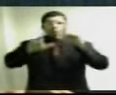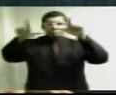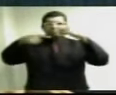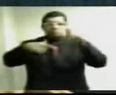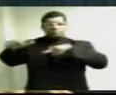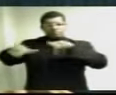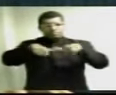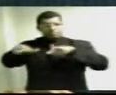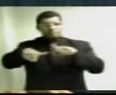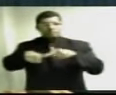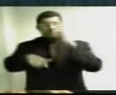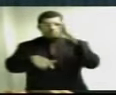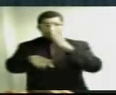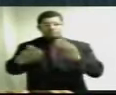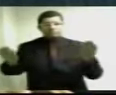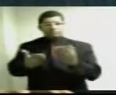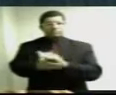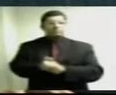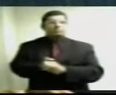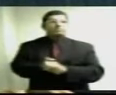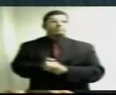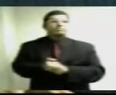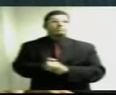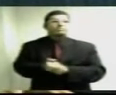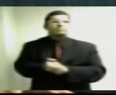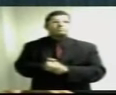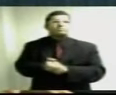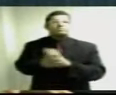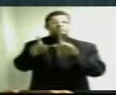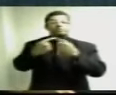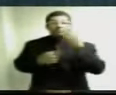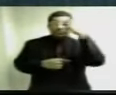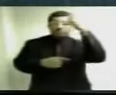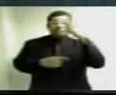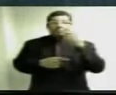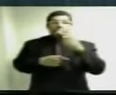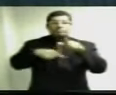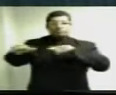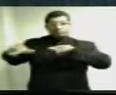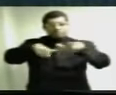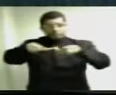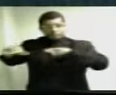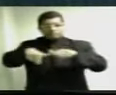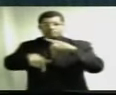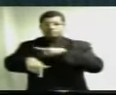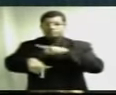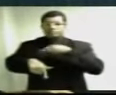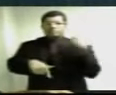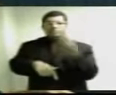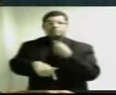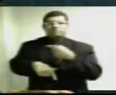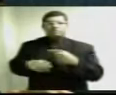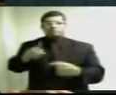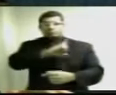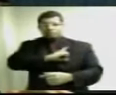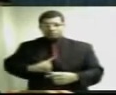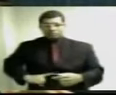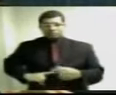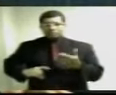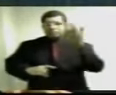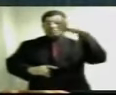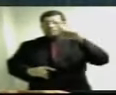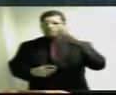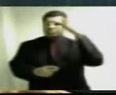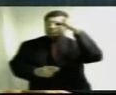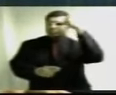essas manifestações país afora. Mas eu acho que essas manifestações exigem de nós, deputado Zé Ricardo, uma